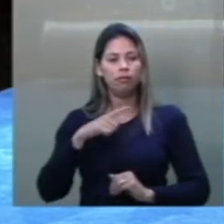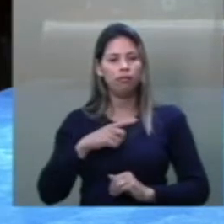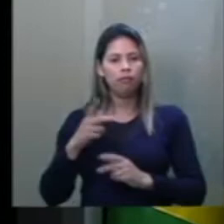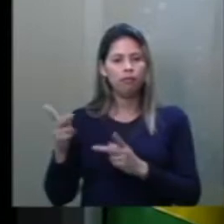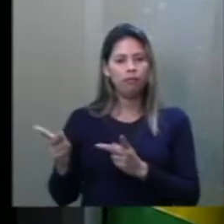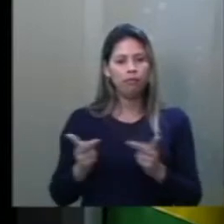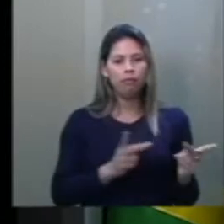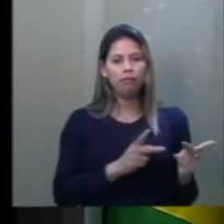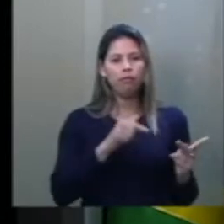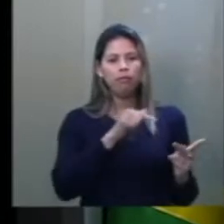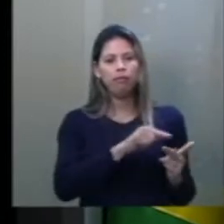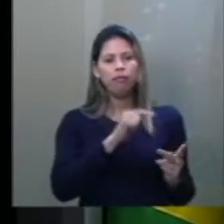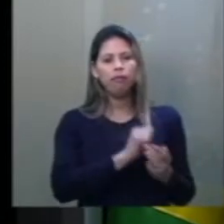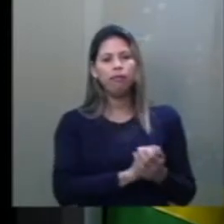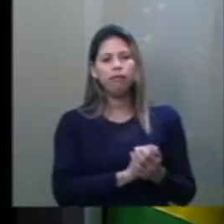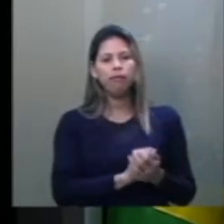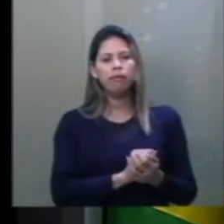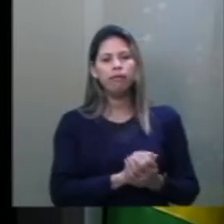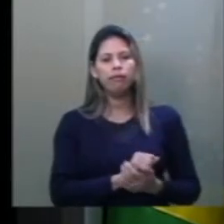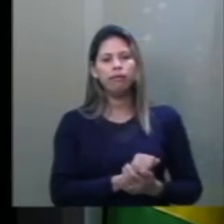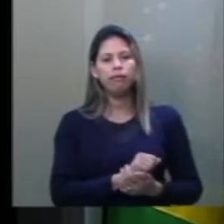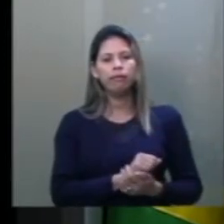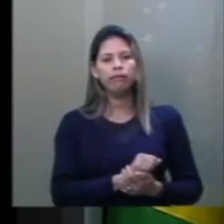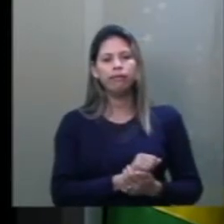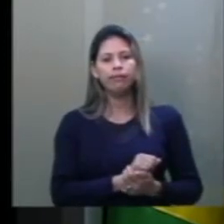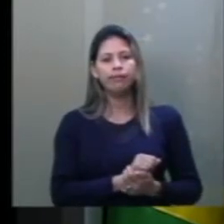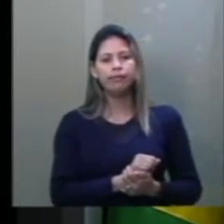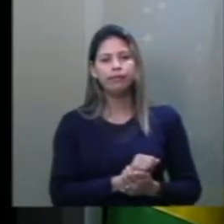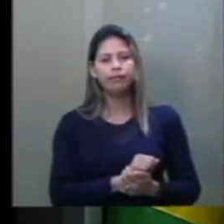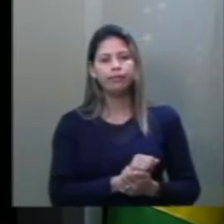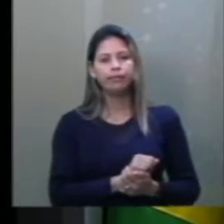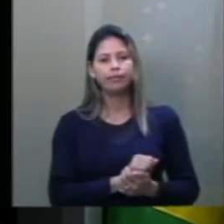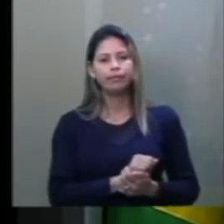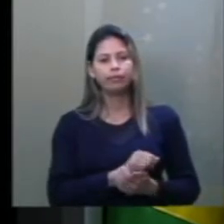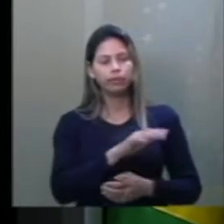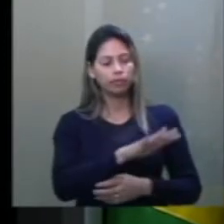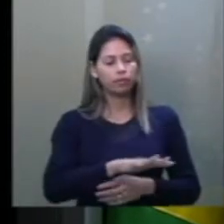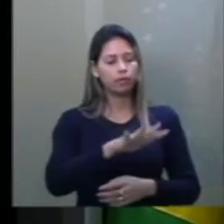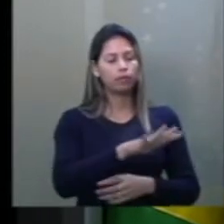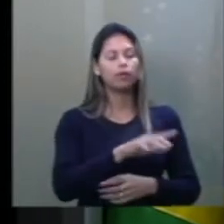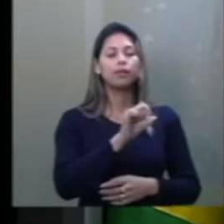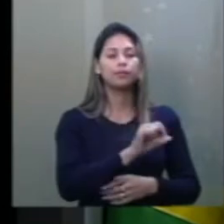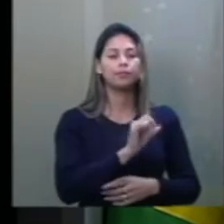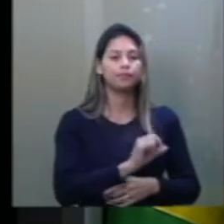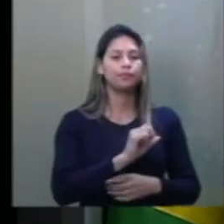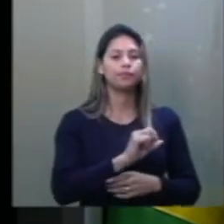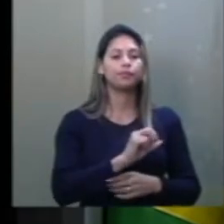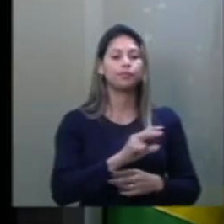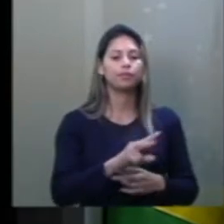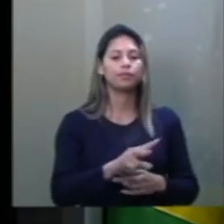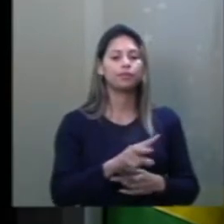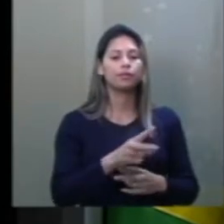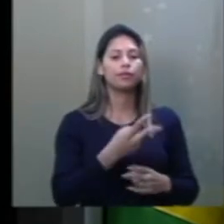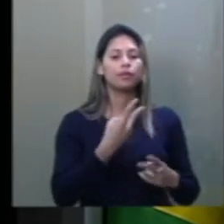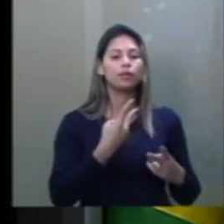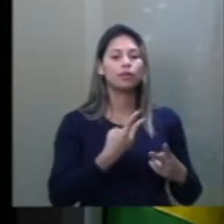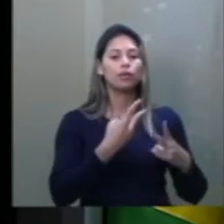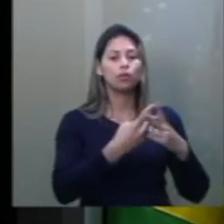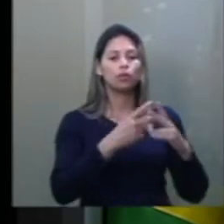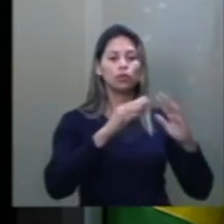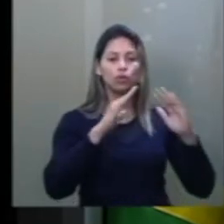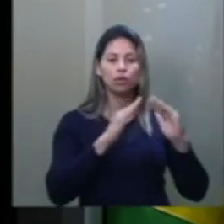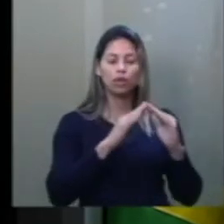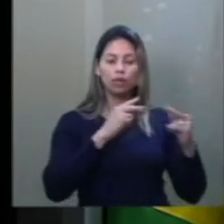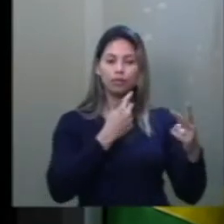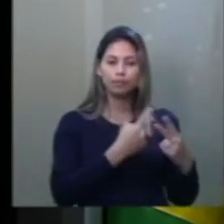unidade do Sistema Penitenciário Federal do meu estado de Rondônia e eu queria falar um pouco, senhor presidente, sobre esse